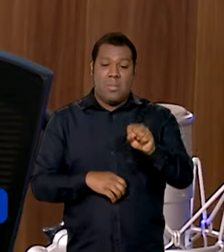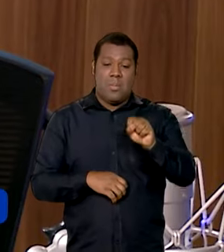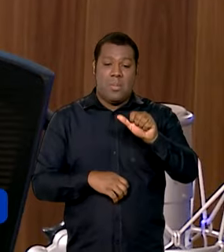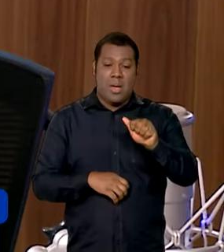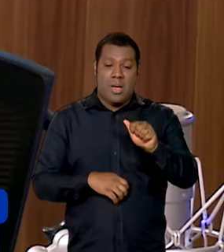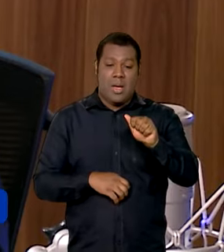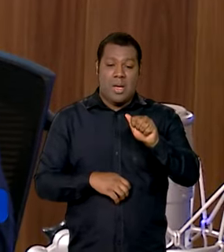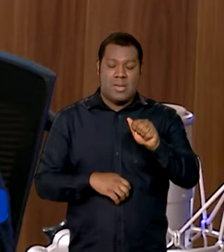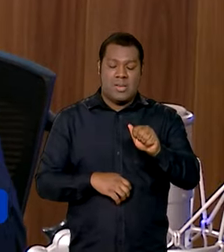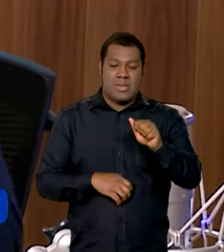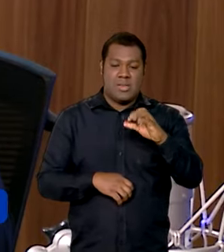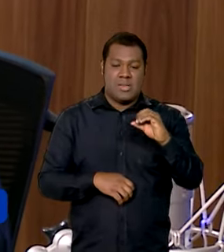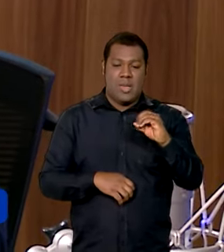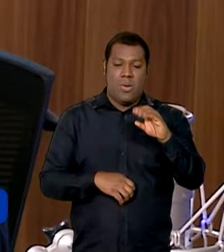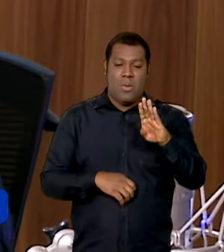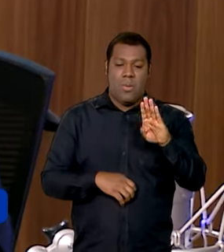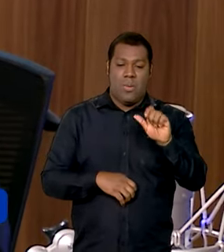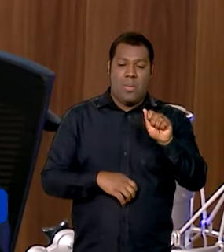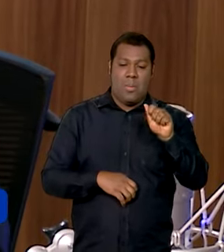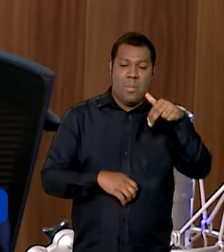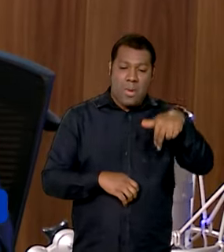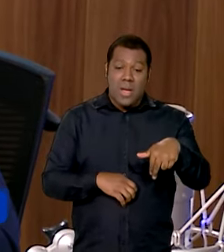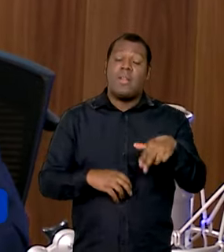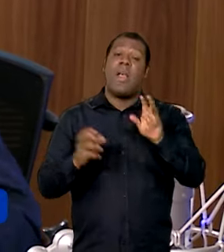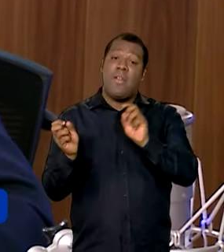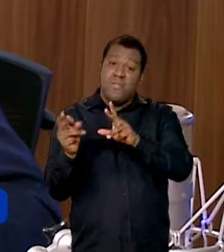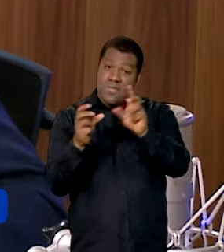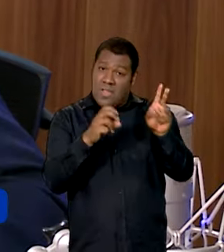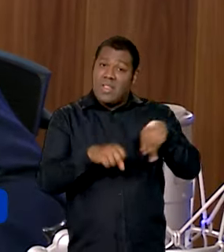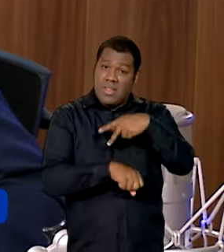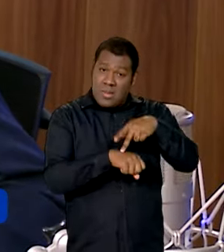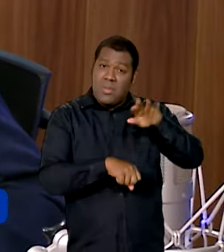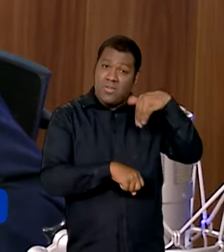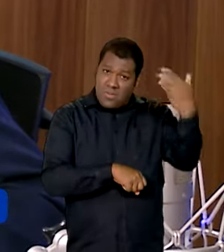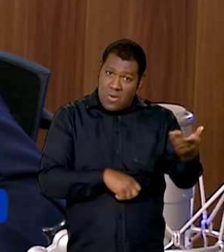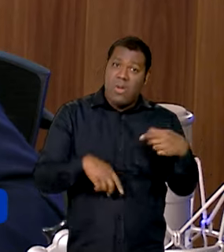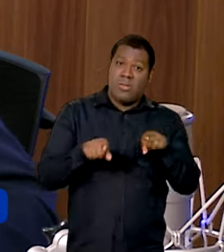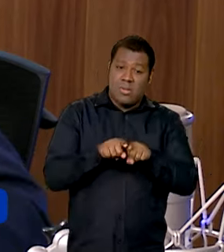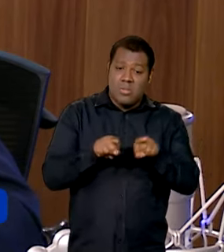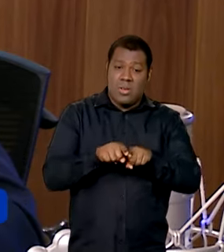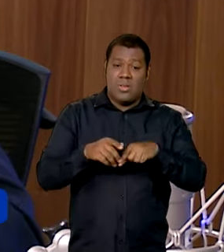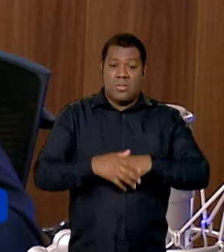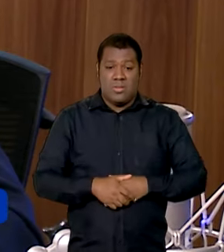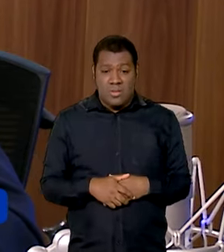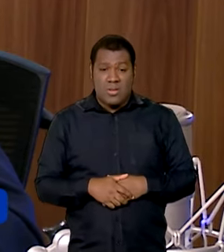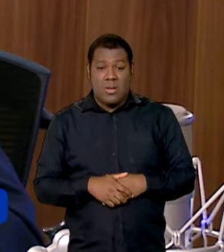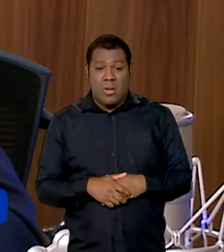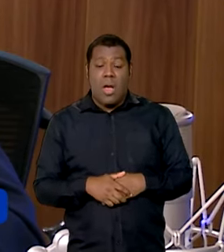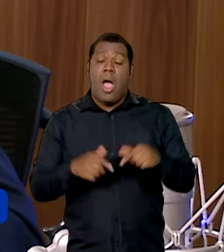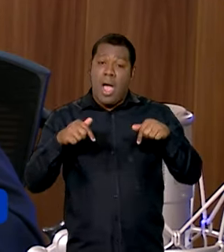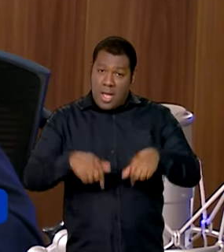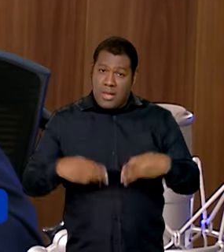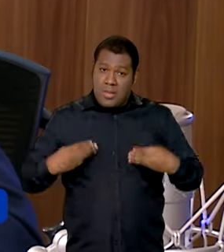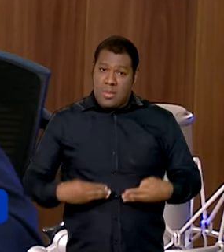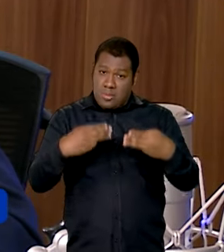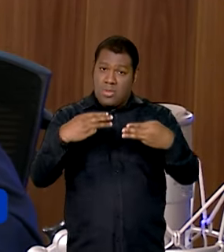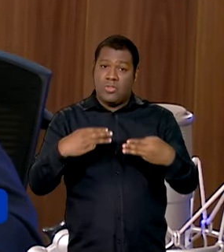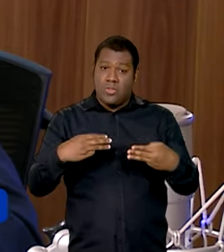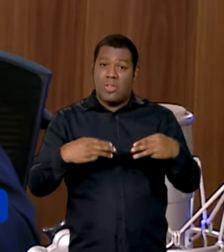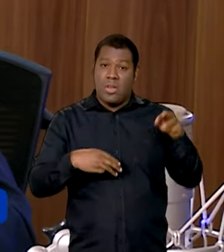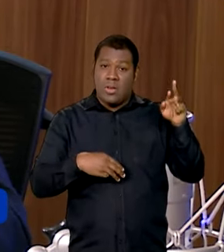Rio cumar que também exporta para outros países aí a gente fez aqui um trabalho dentro da rota de integração nacional